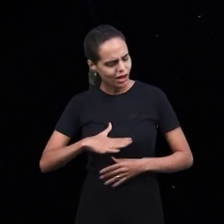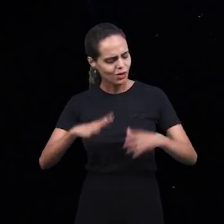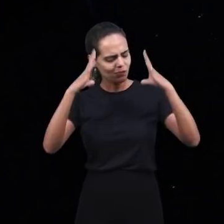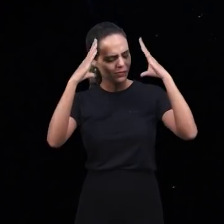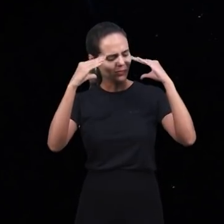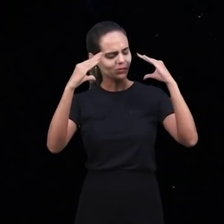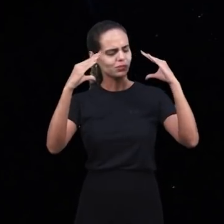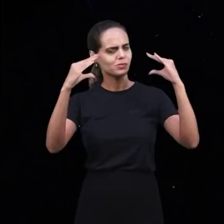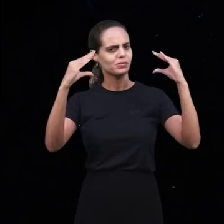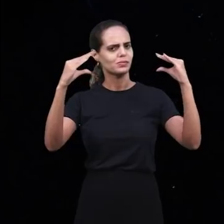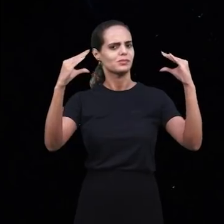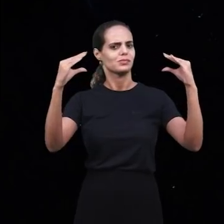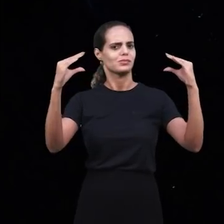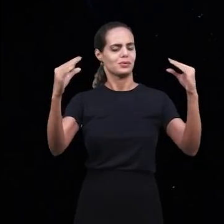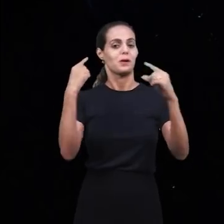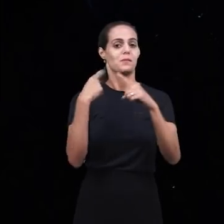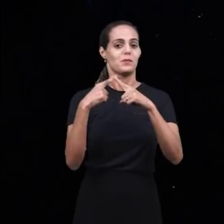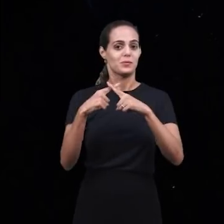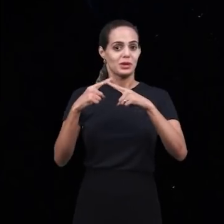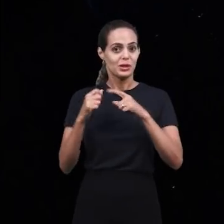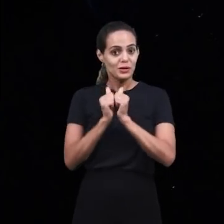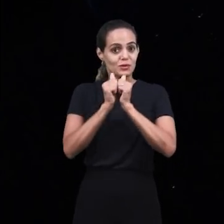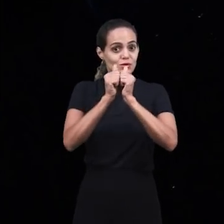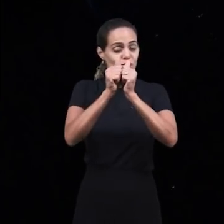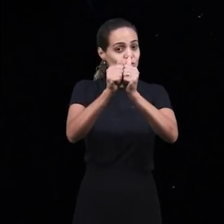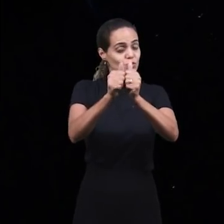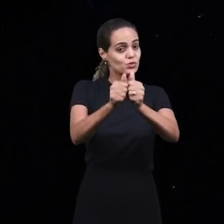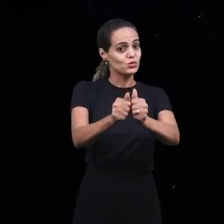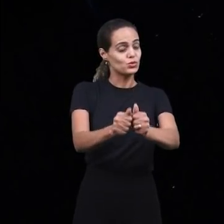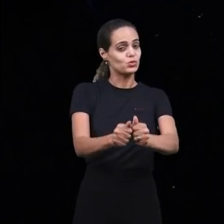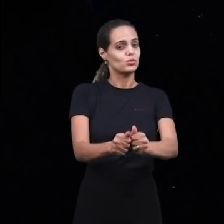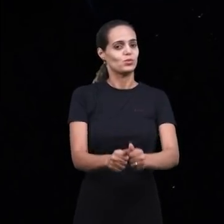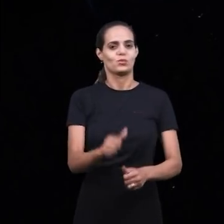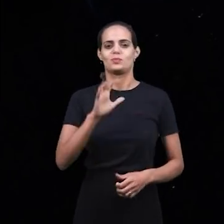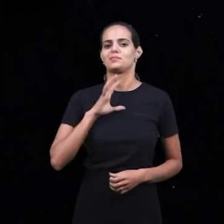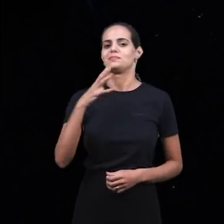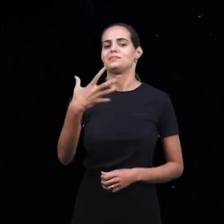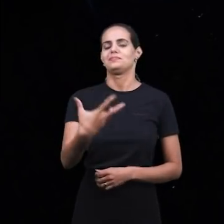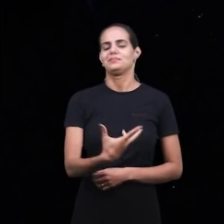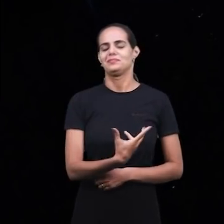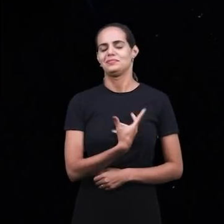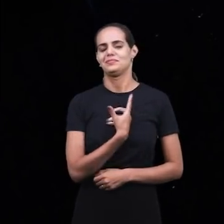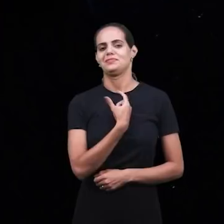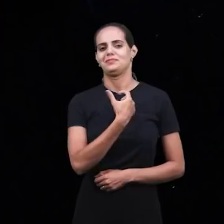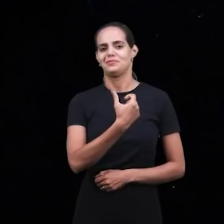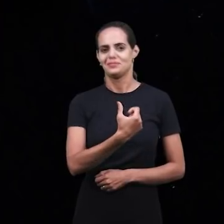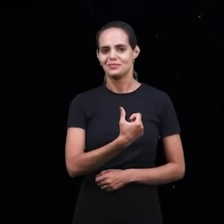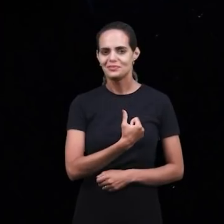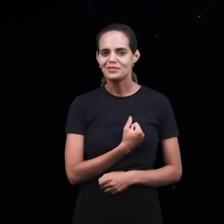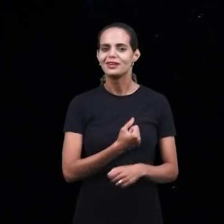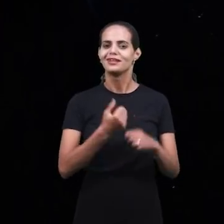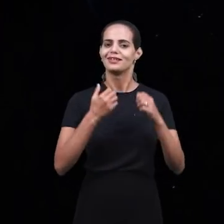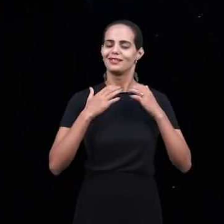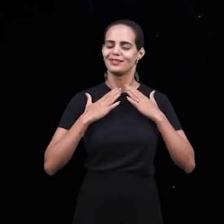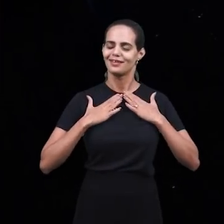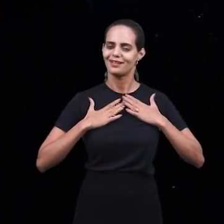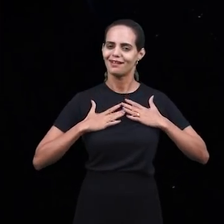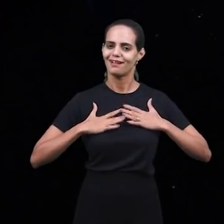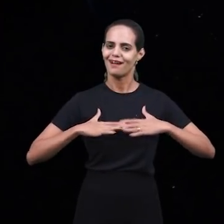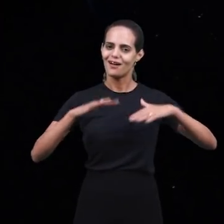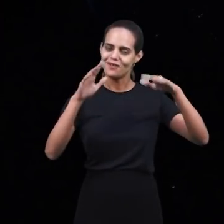Sossegai, sossegai, convosco estou para vos salvar.